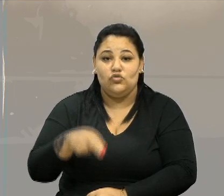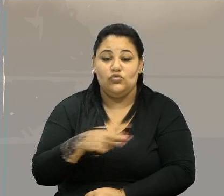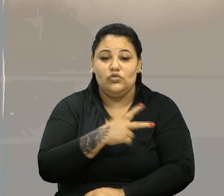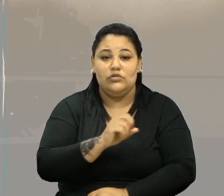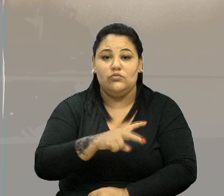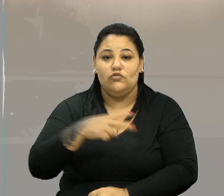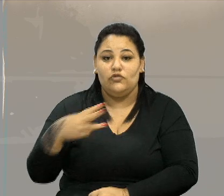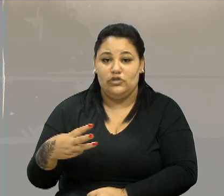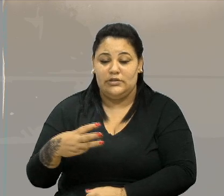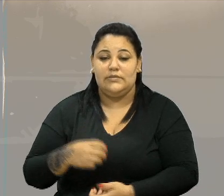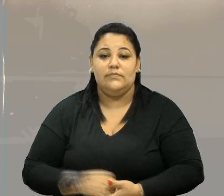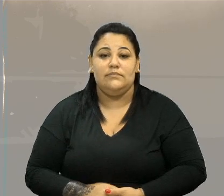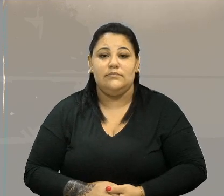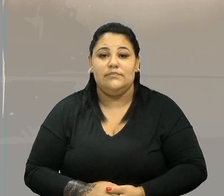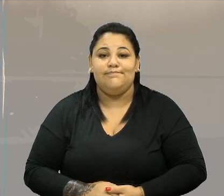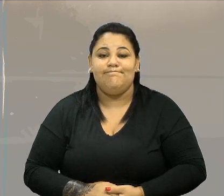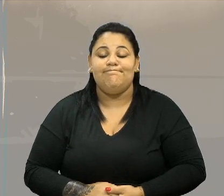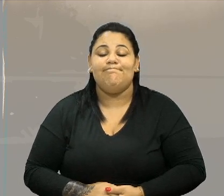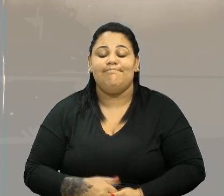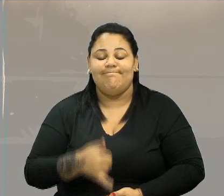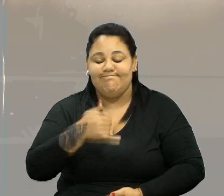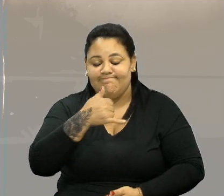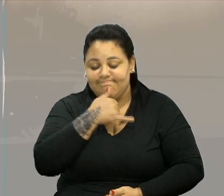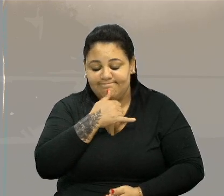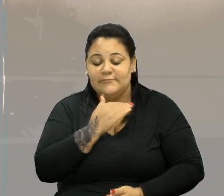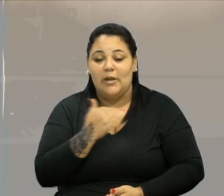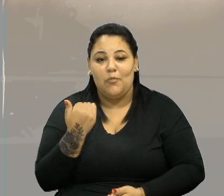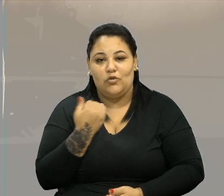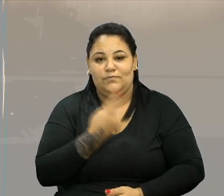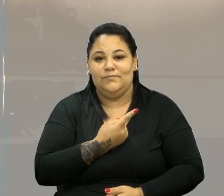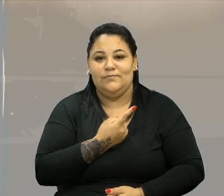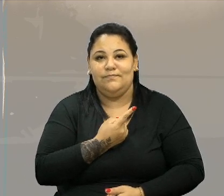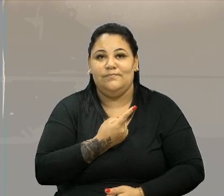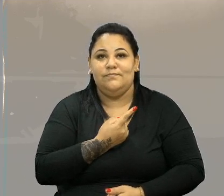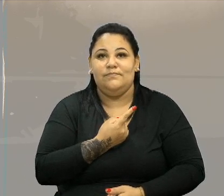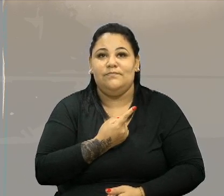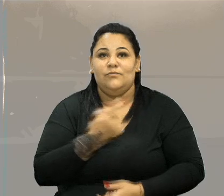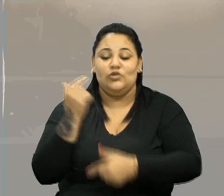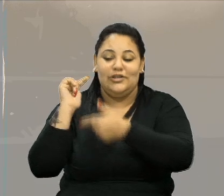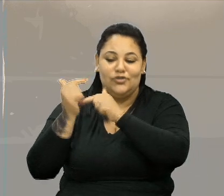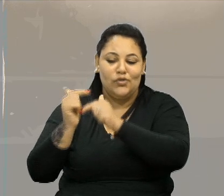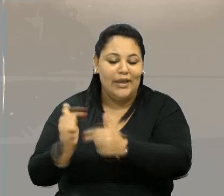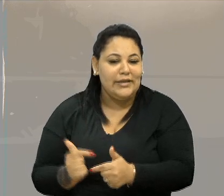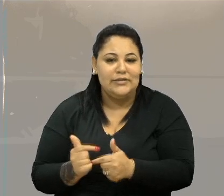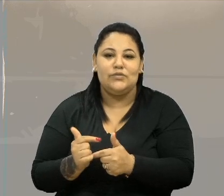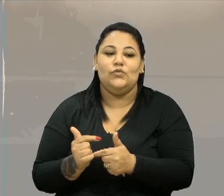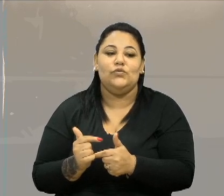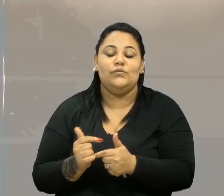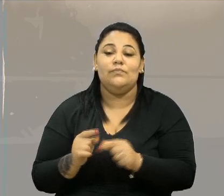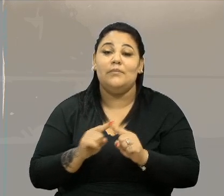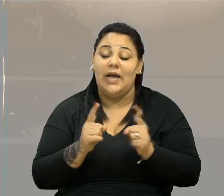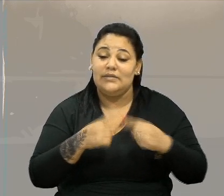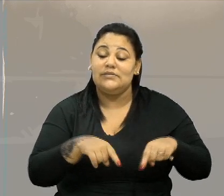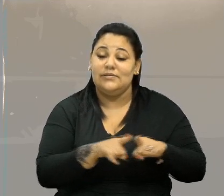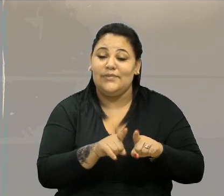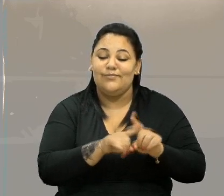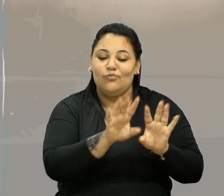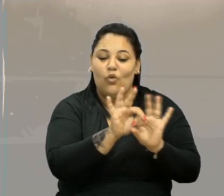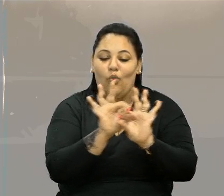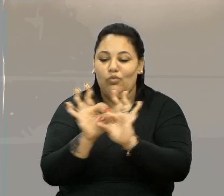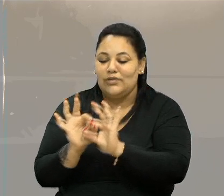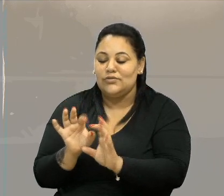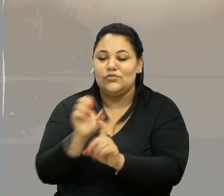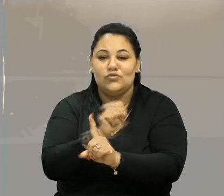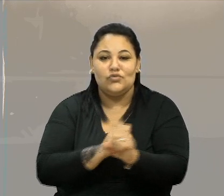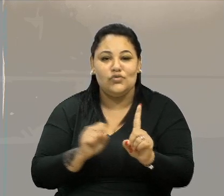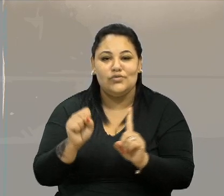2023 e foi uma perda muito grande, não somente para o tradicionalismo, mas para o contexto histórico e social